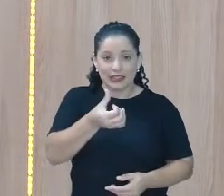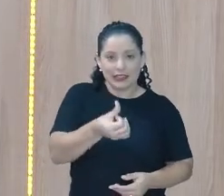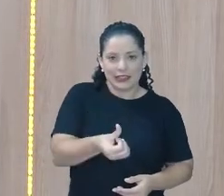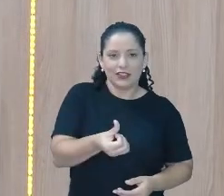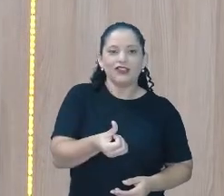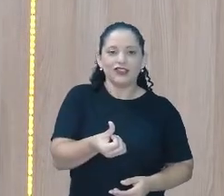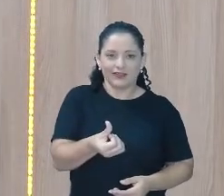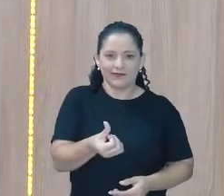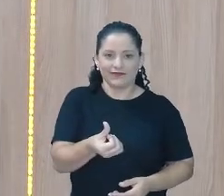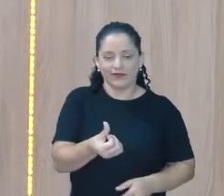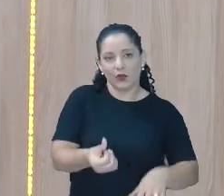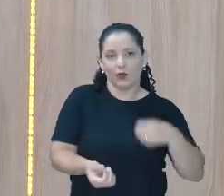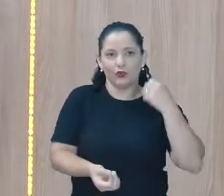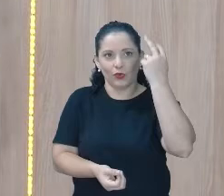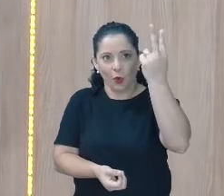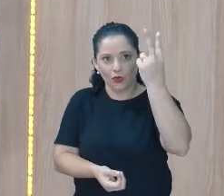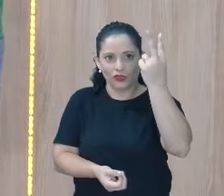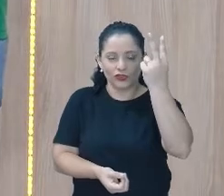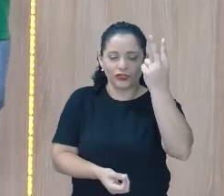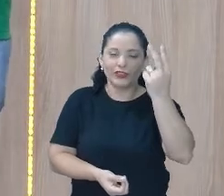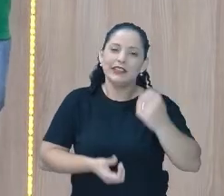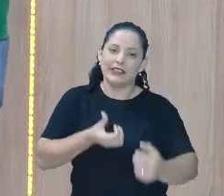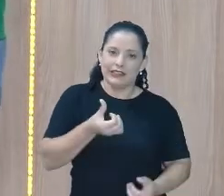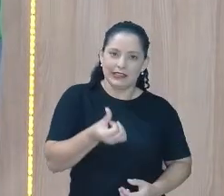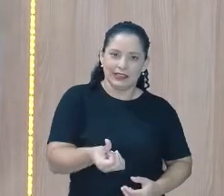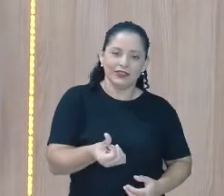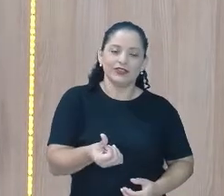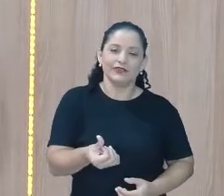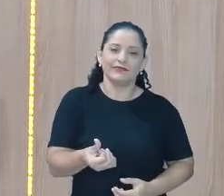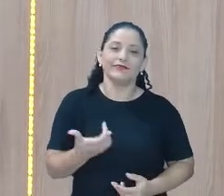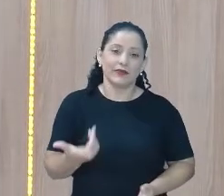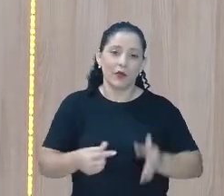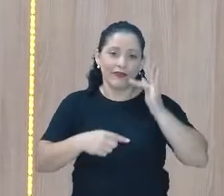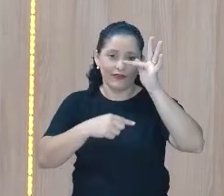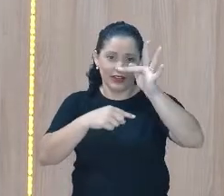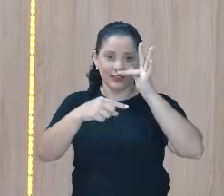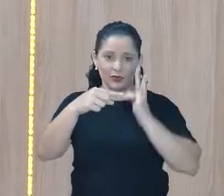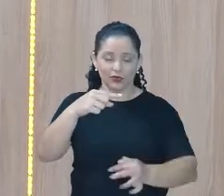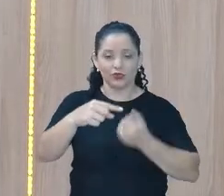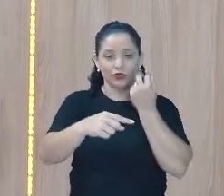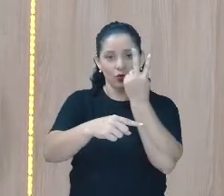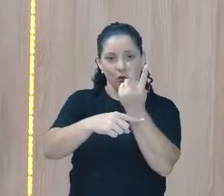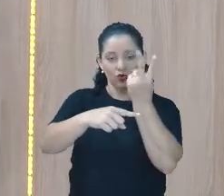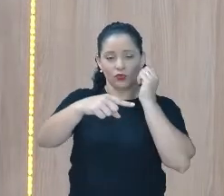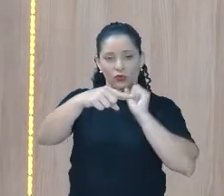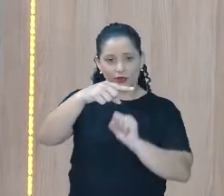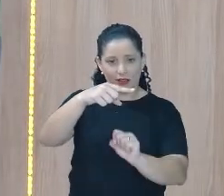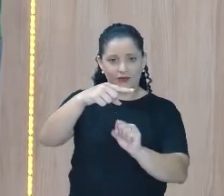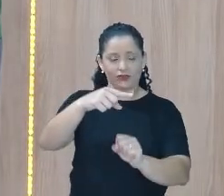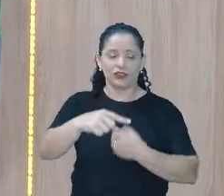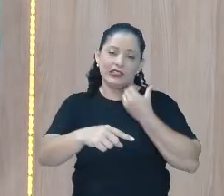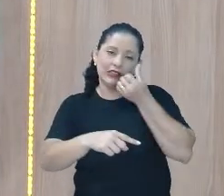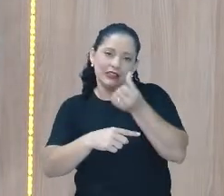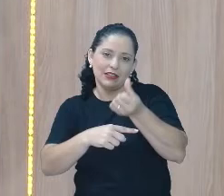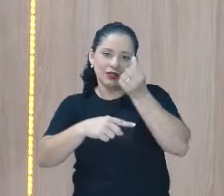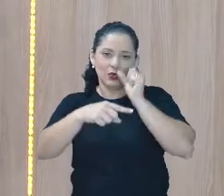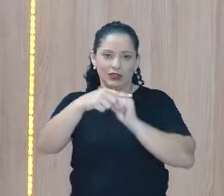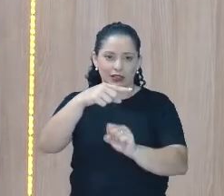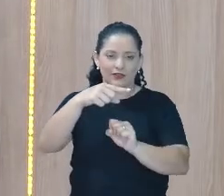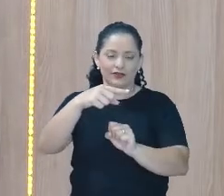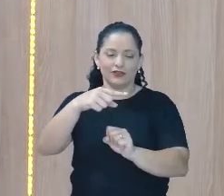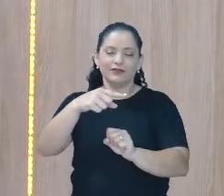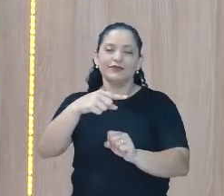são 6 em um total de 8. Então, essas duas frações, 2 oitavos e 6 oitavos, elas